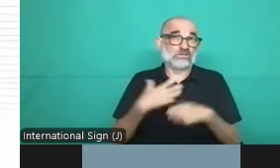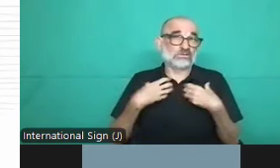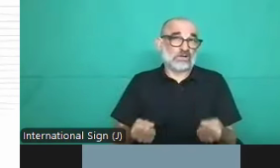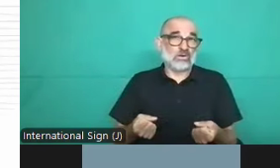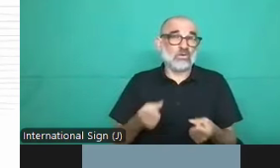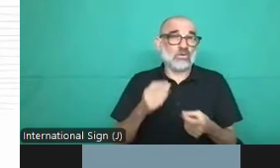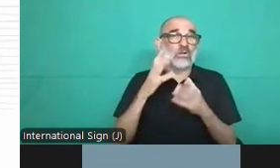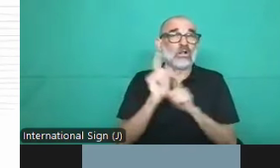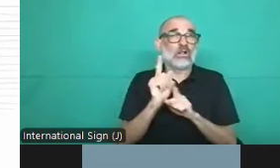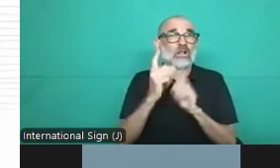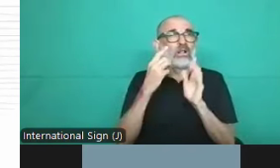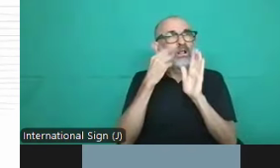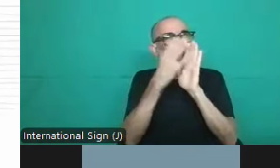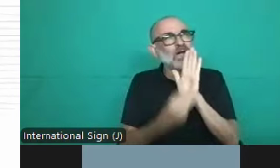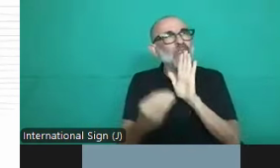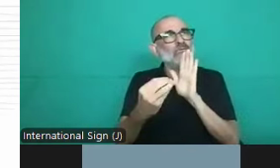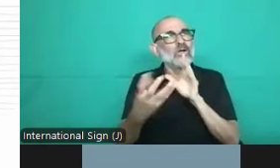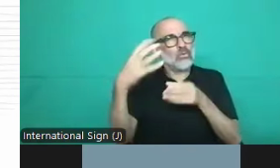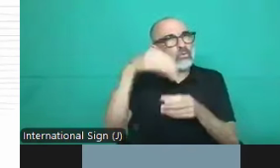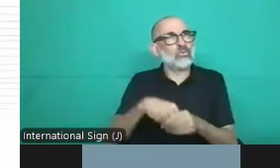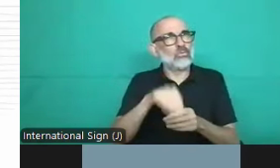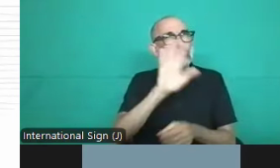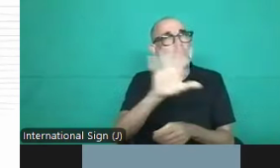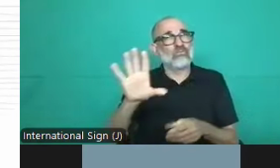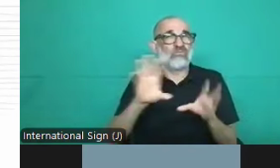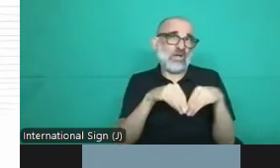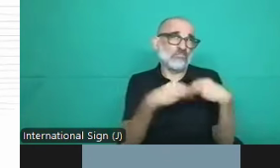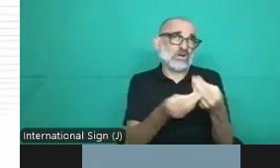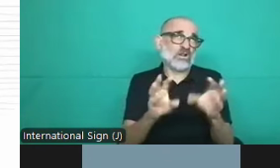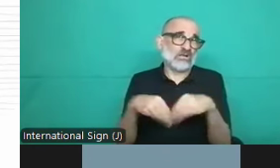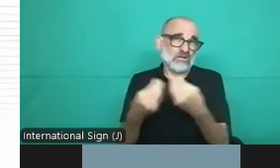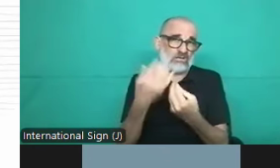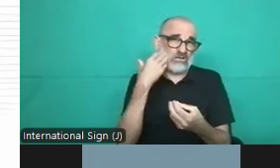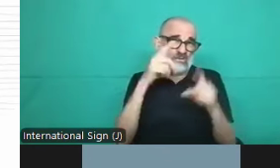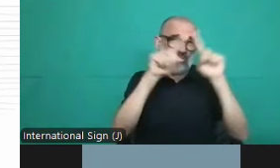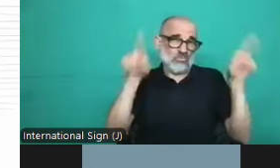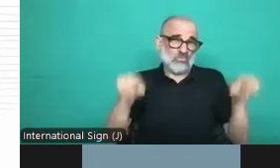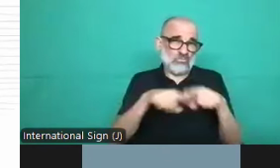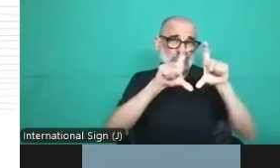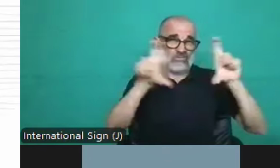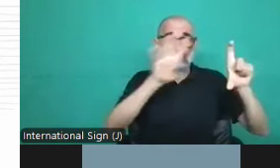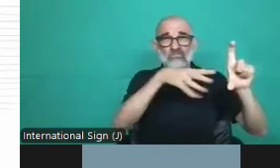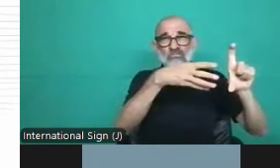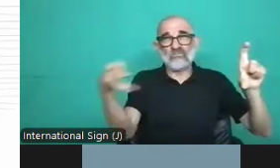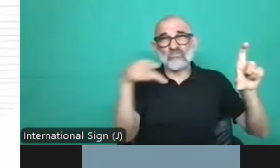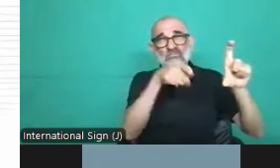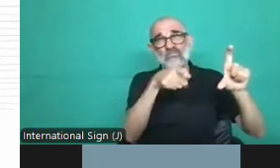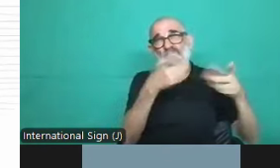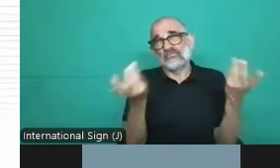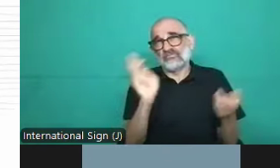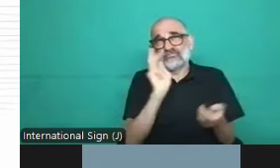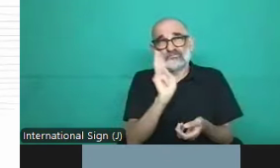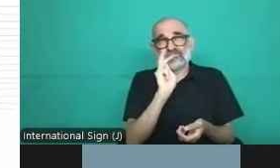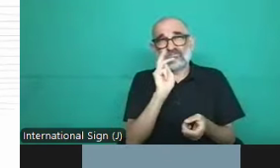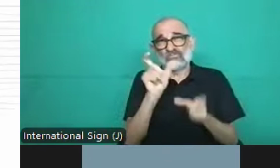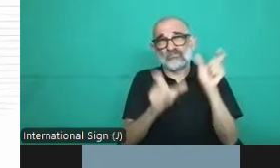da humanos de salud en nuestra densidade de región y vemos recursos países humanos que na se nossa encuentran por região. debajo E dá para ver nos del países promedio y por